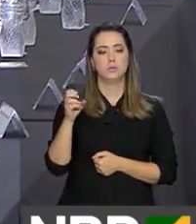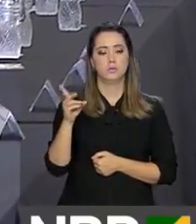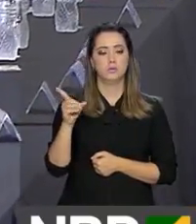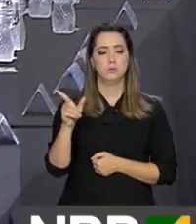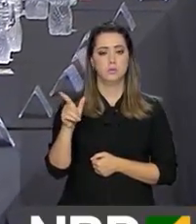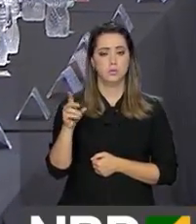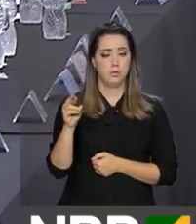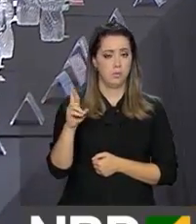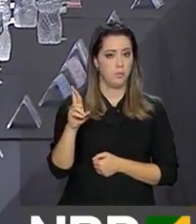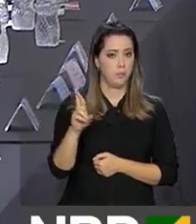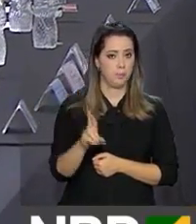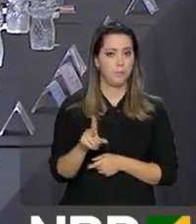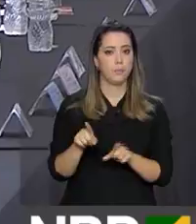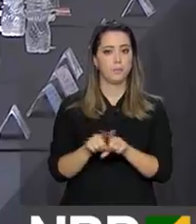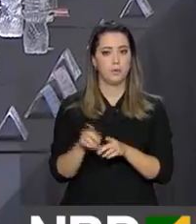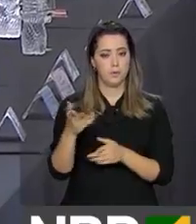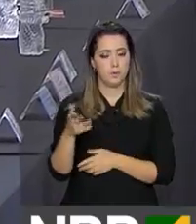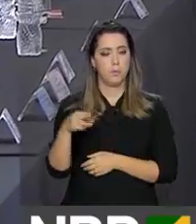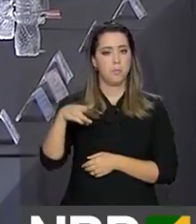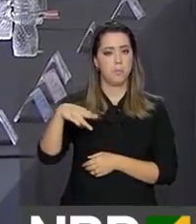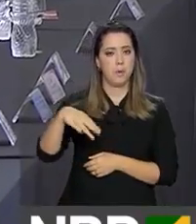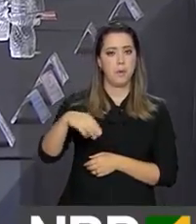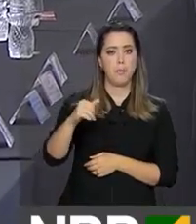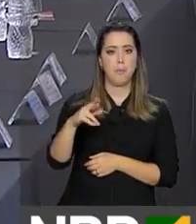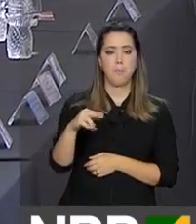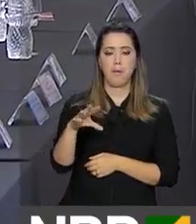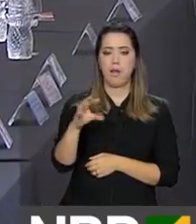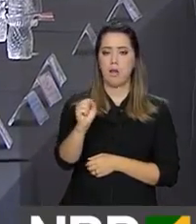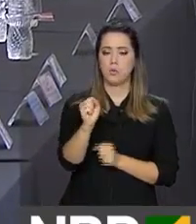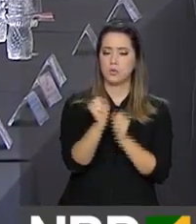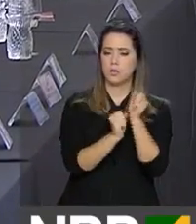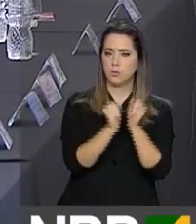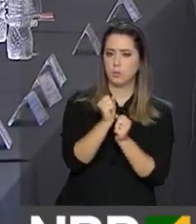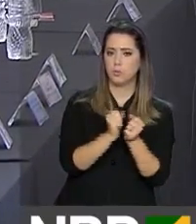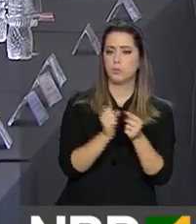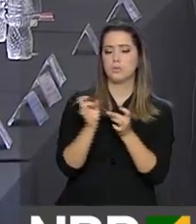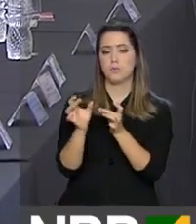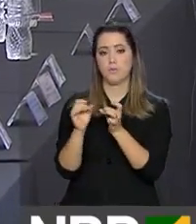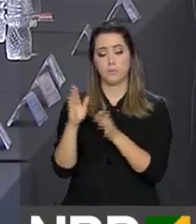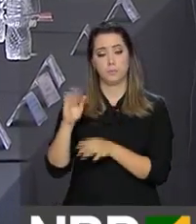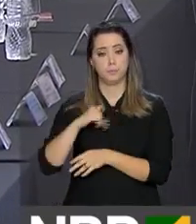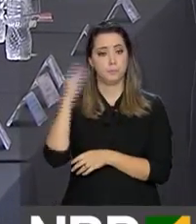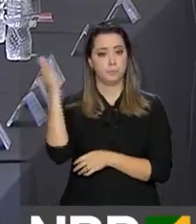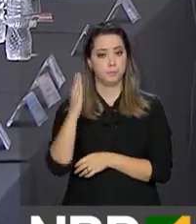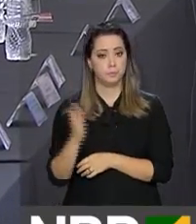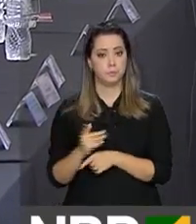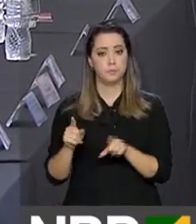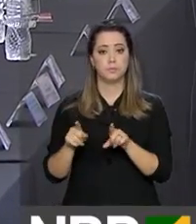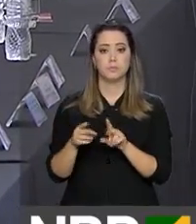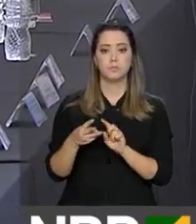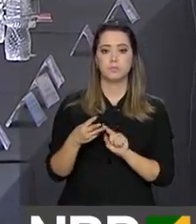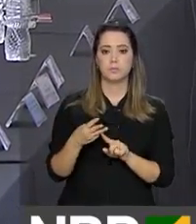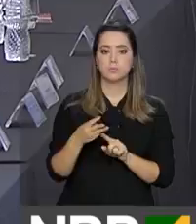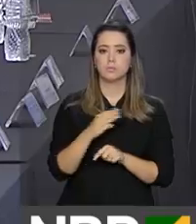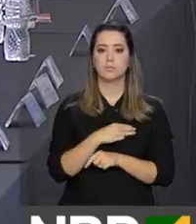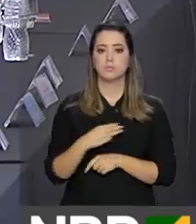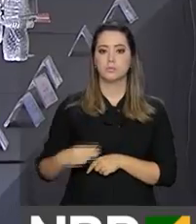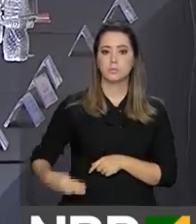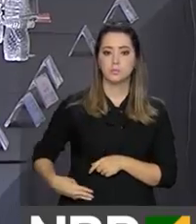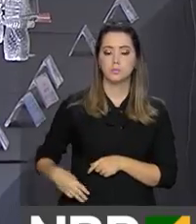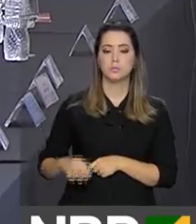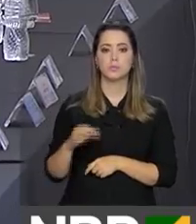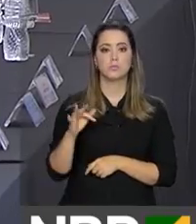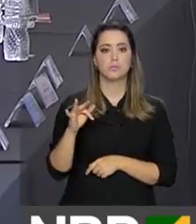Nacional, o Marcos Jorge, ministro da Indústria e Comércio Exterior e Serviços, o Fernando Coelho